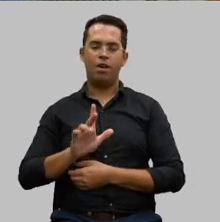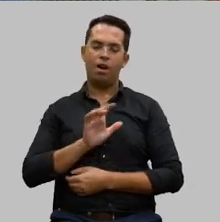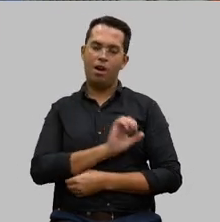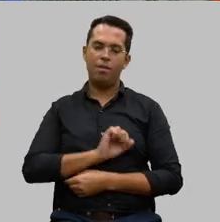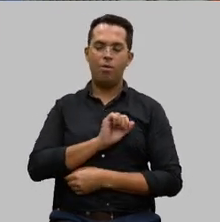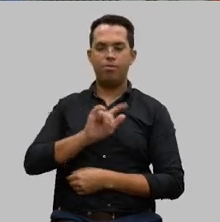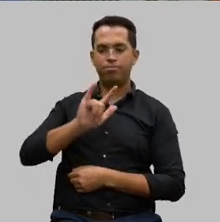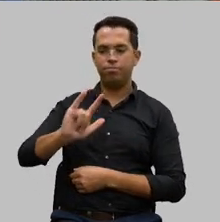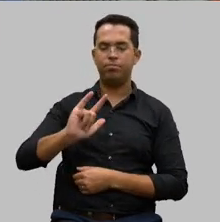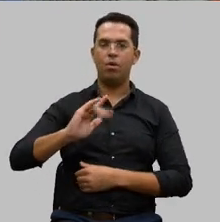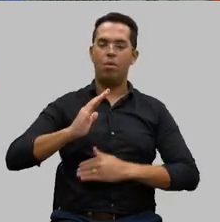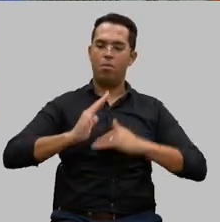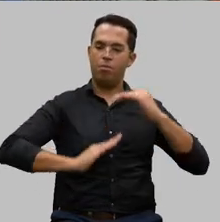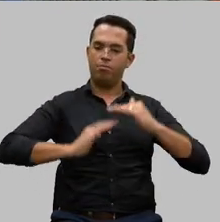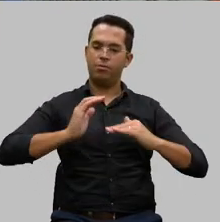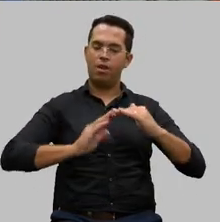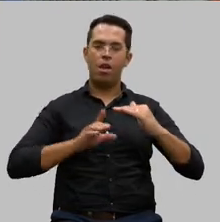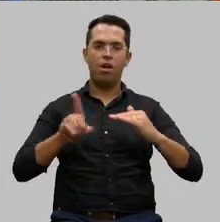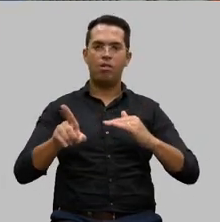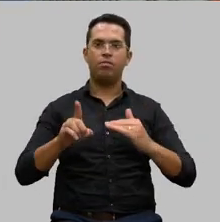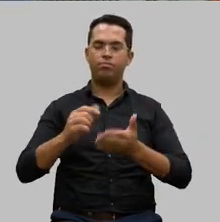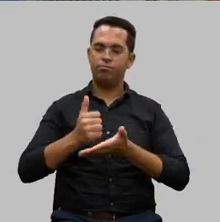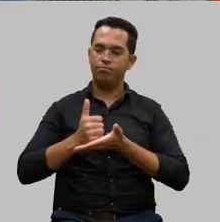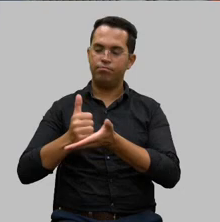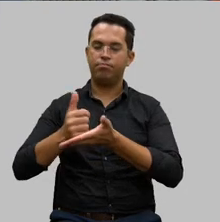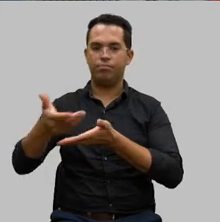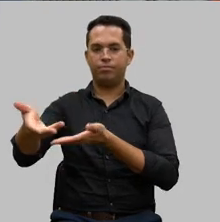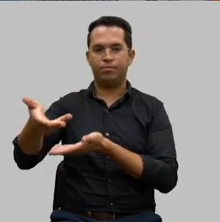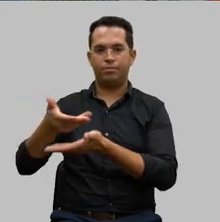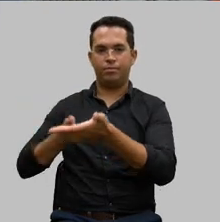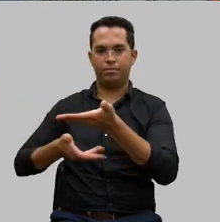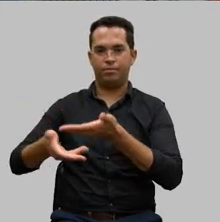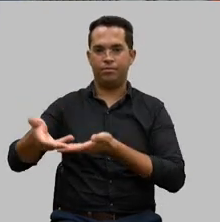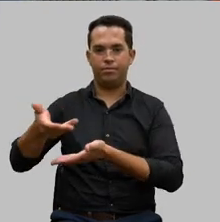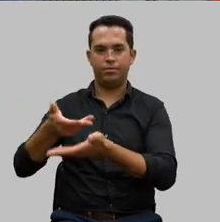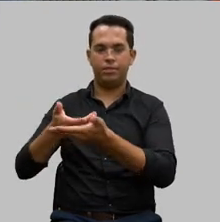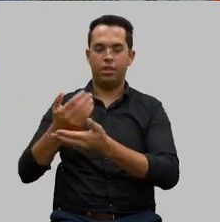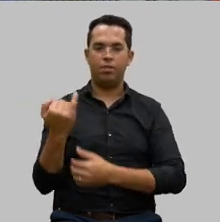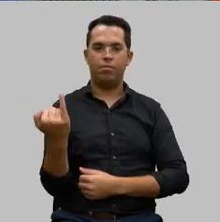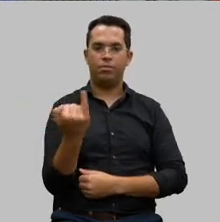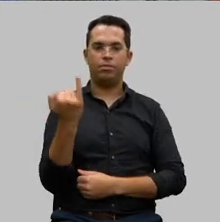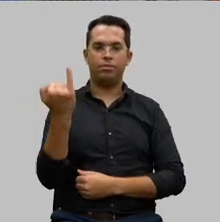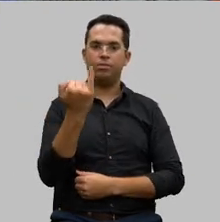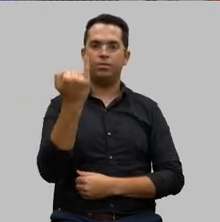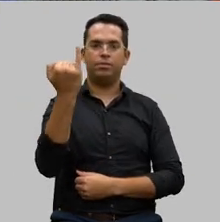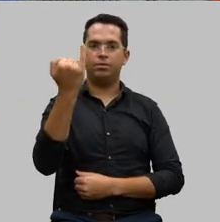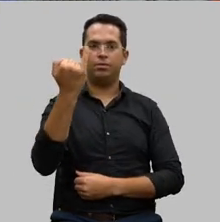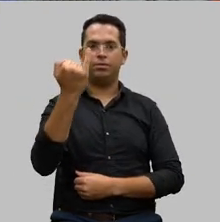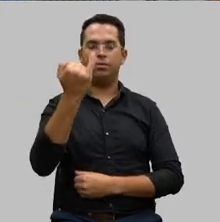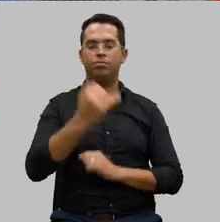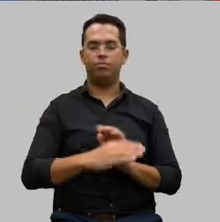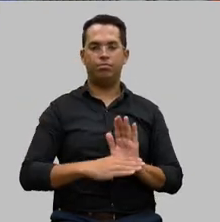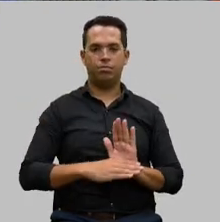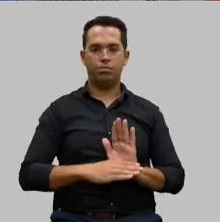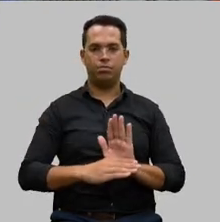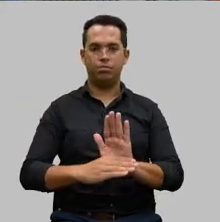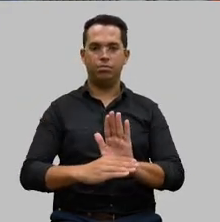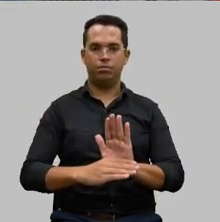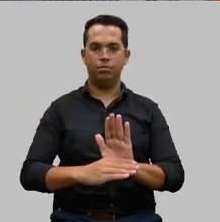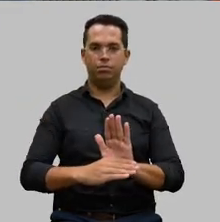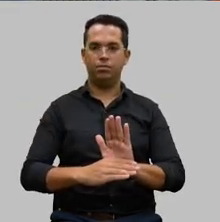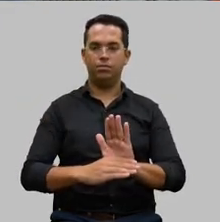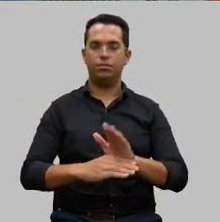então toda ajuda ela é muito importante porque quando você